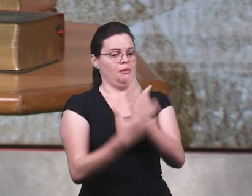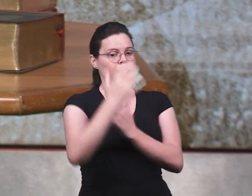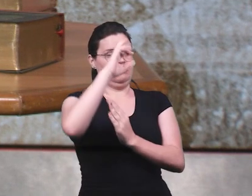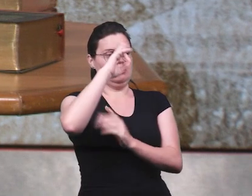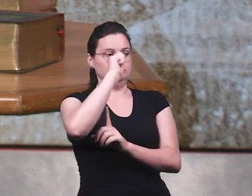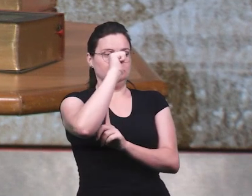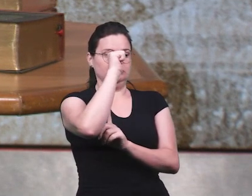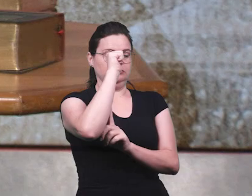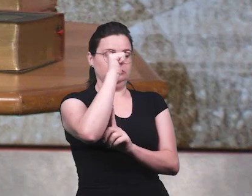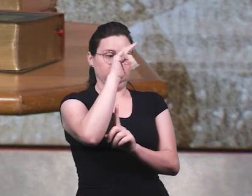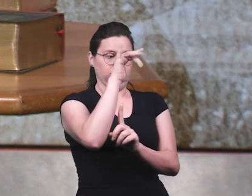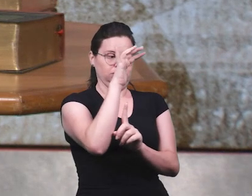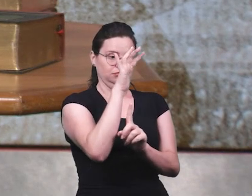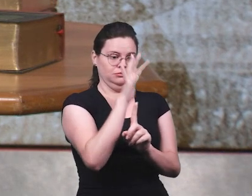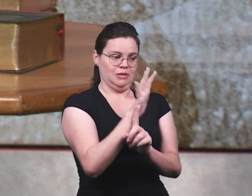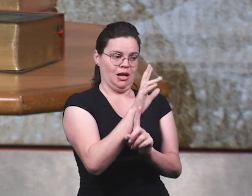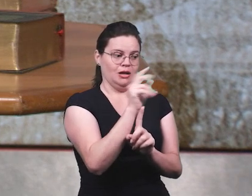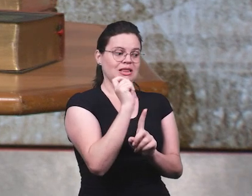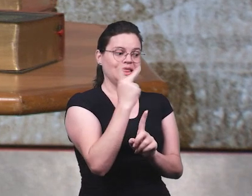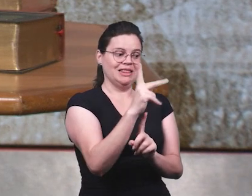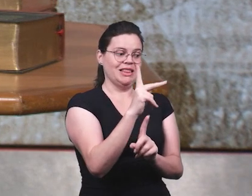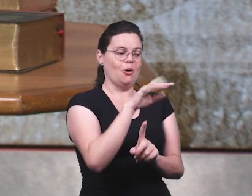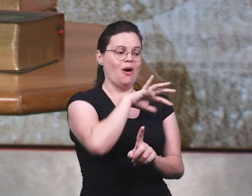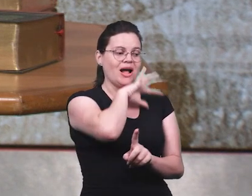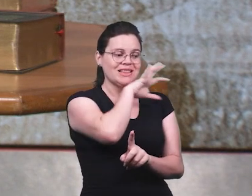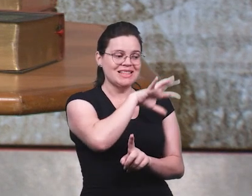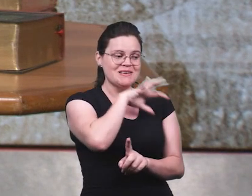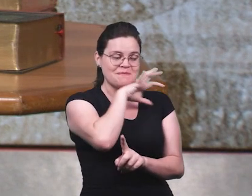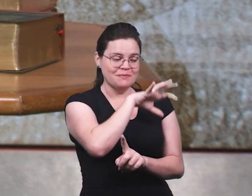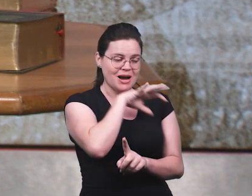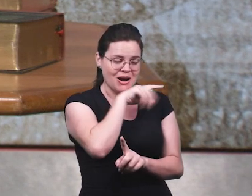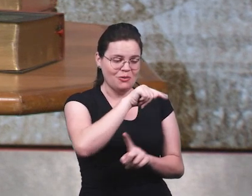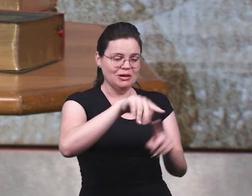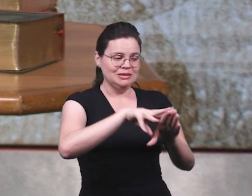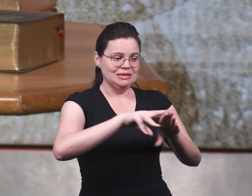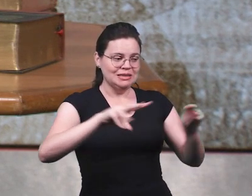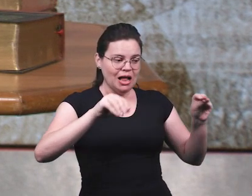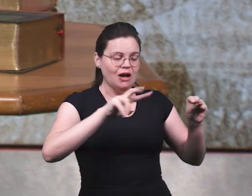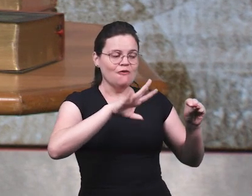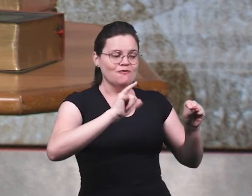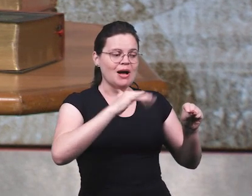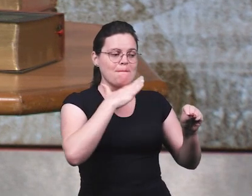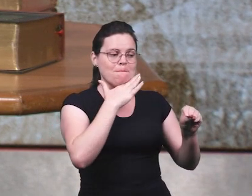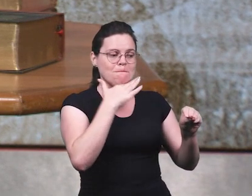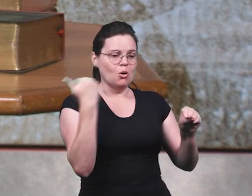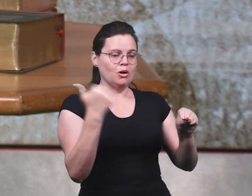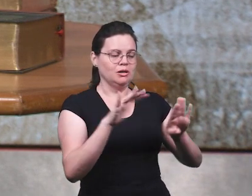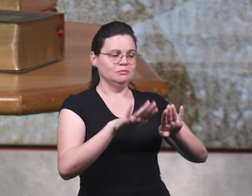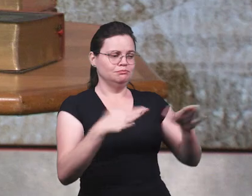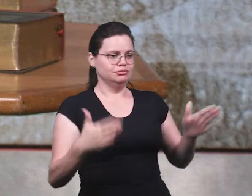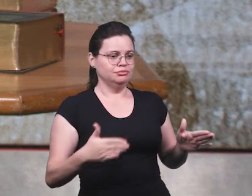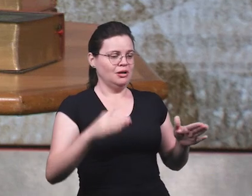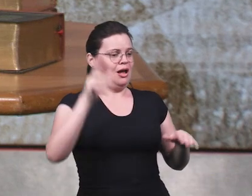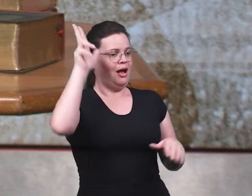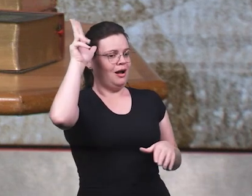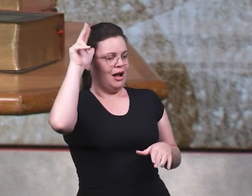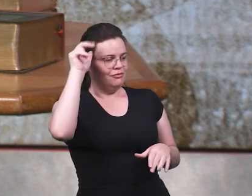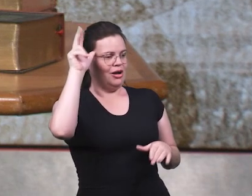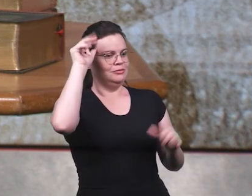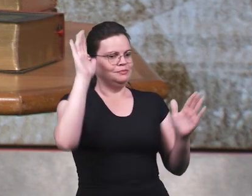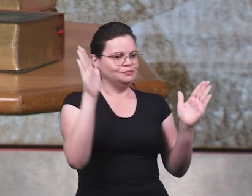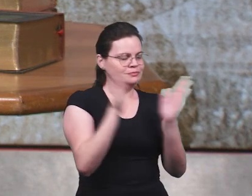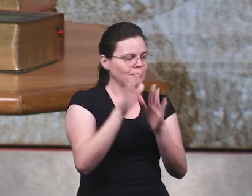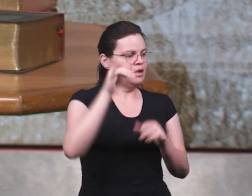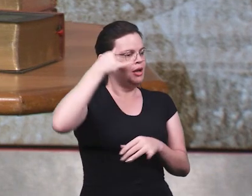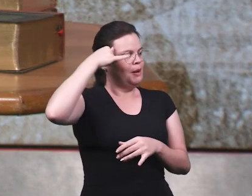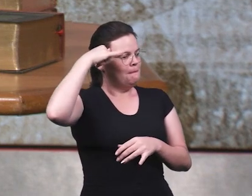Senhor será sobre teu gado, que está no campo, sobre os cavalos, sobre os jumentos, sobre os camelos, sobre os bois e sobre